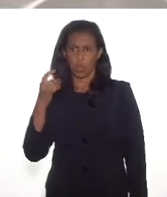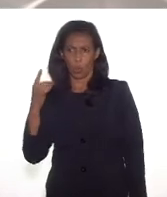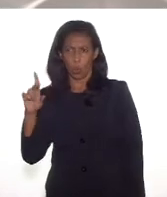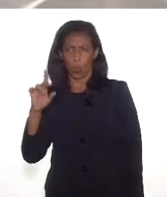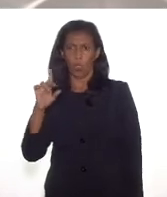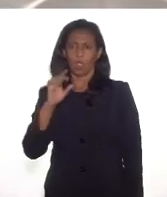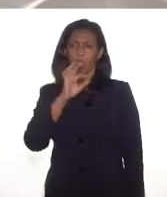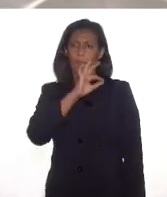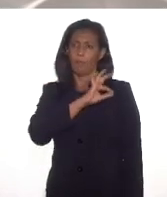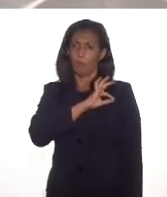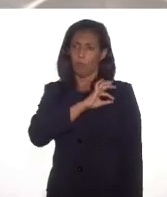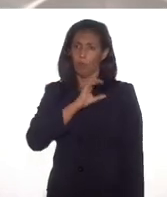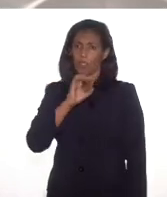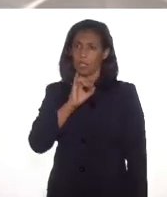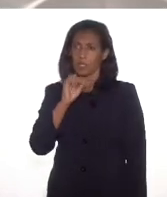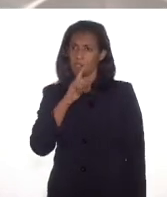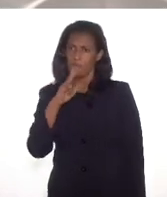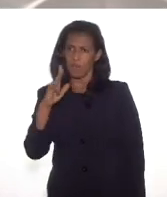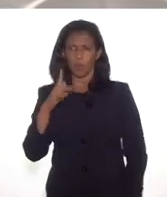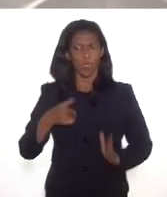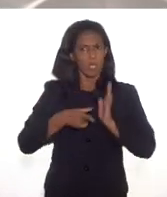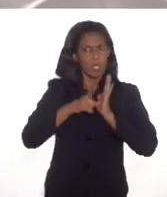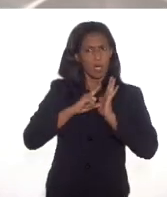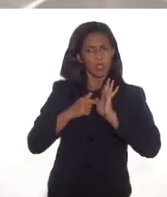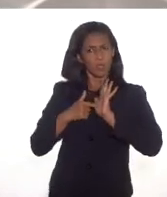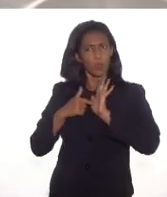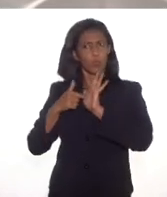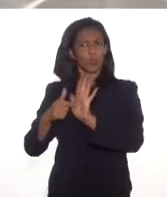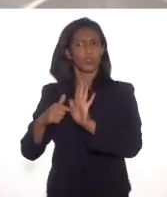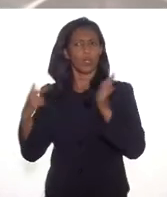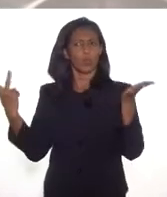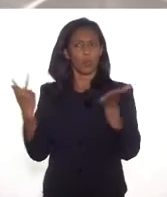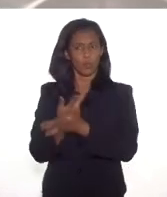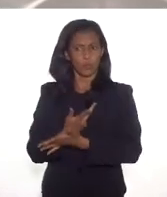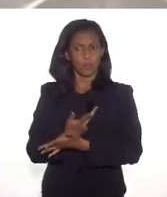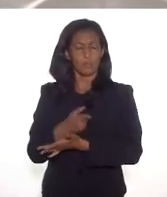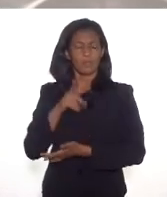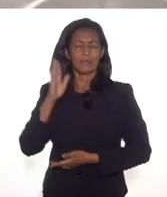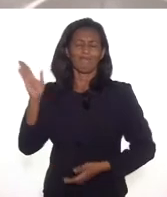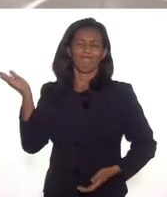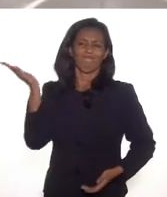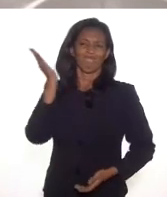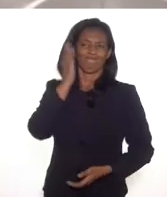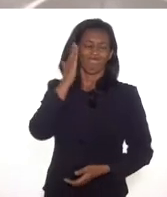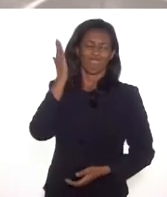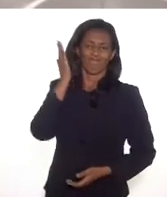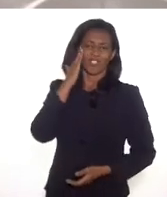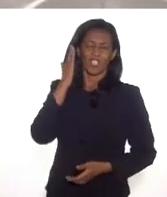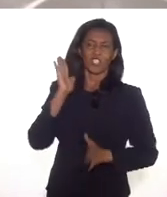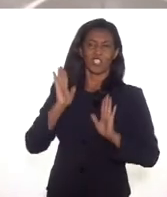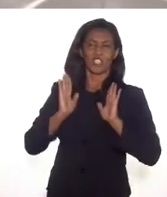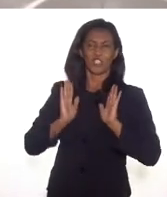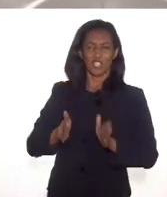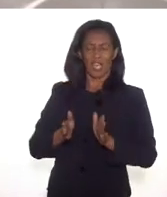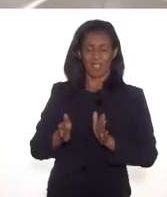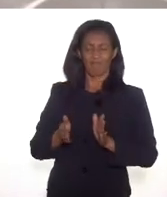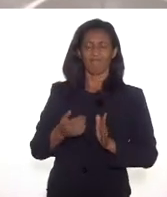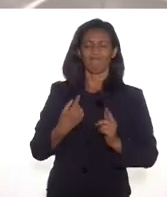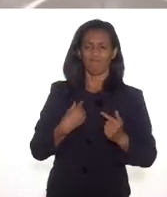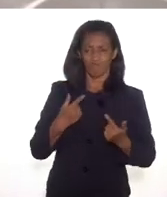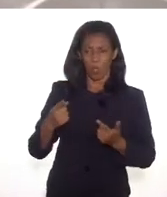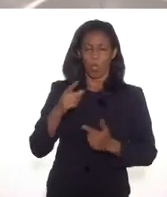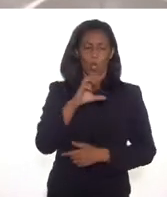antes mesmo de eu apresentar o fato, ele me informou que já havia sido instaurado procedimento